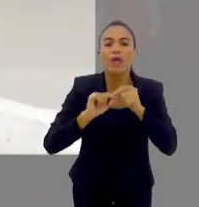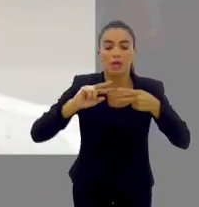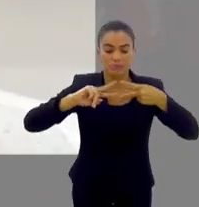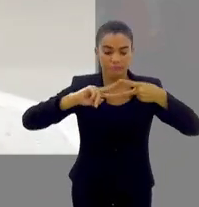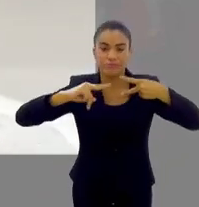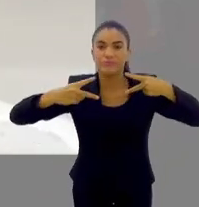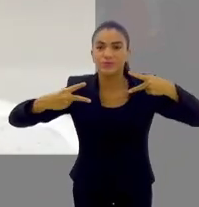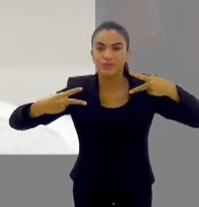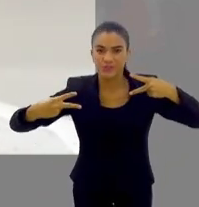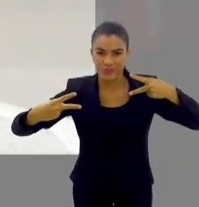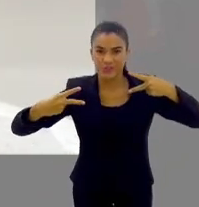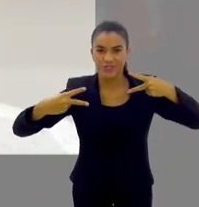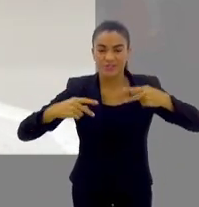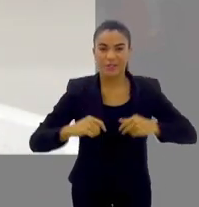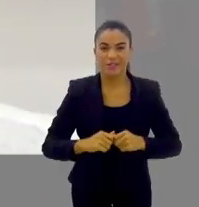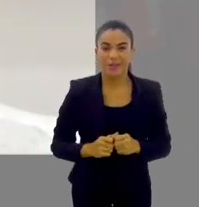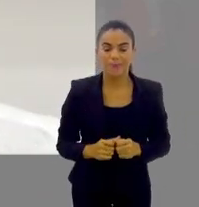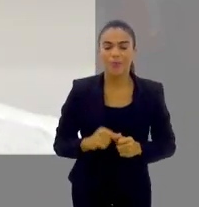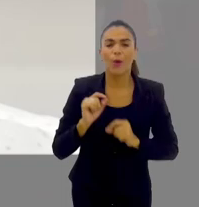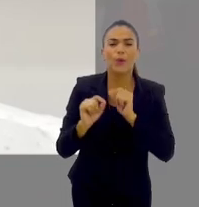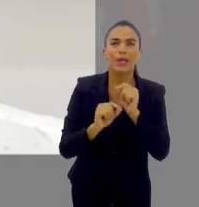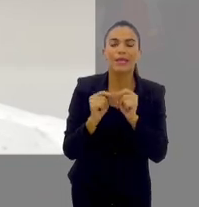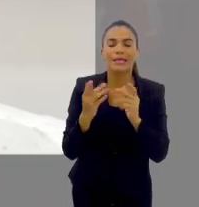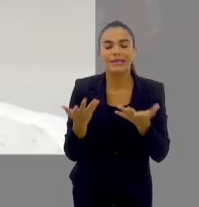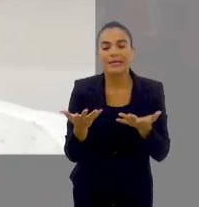genótipo, que é o seu,